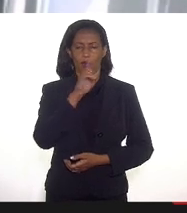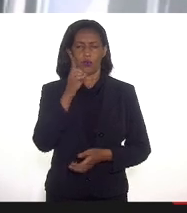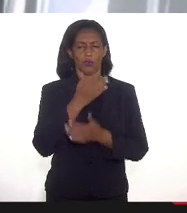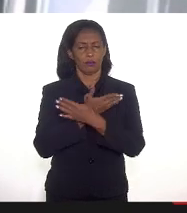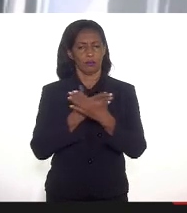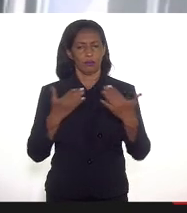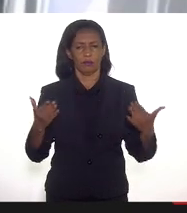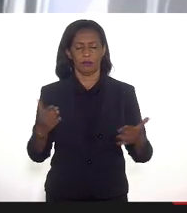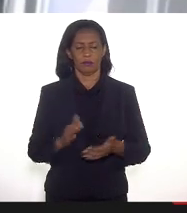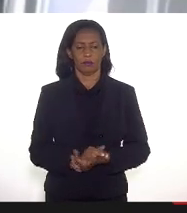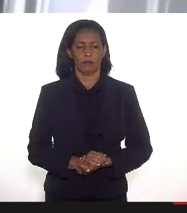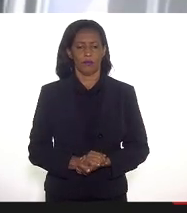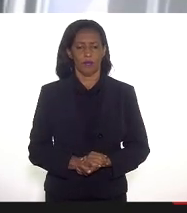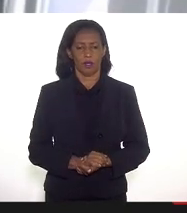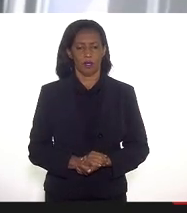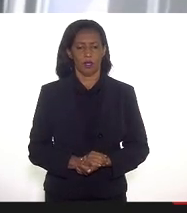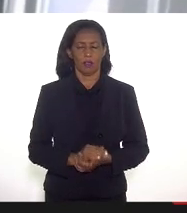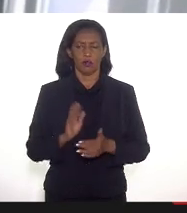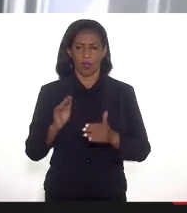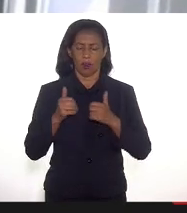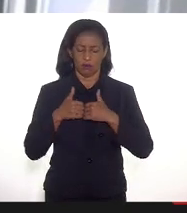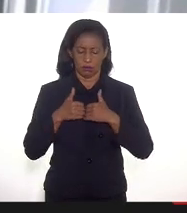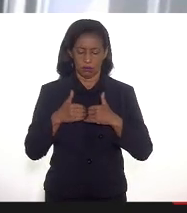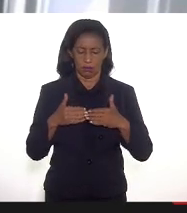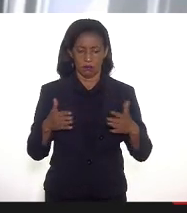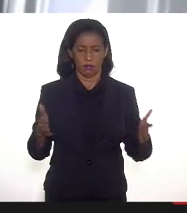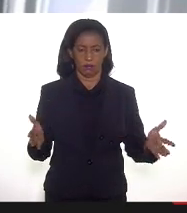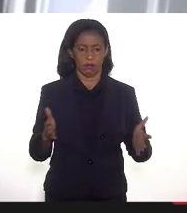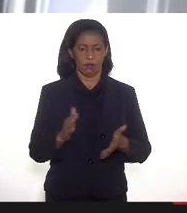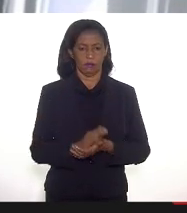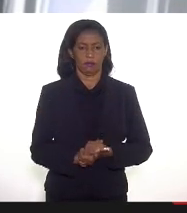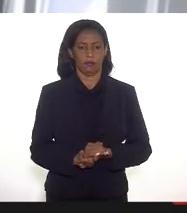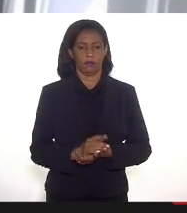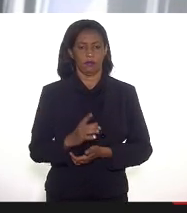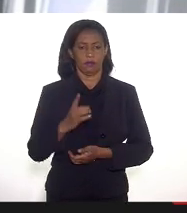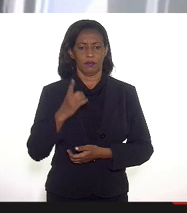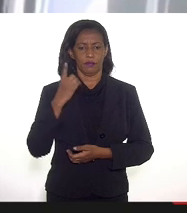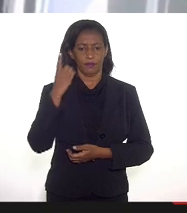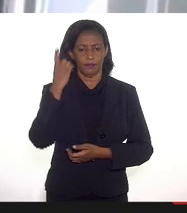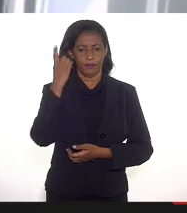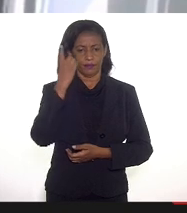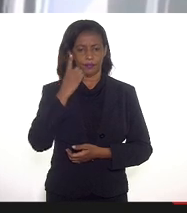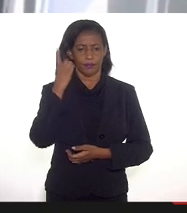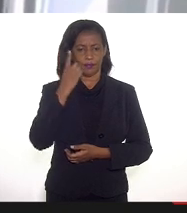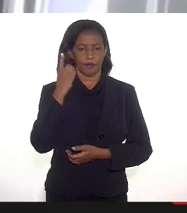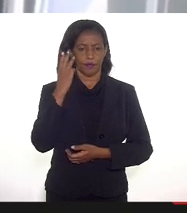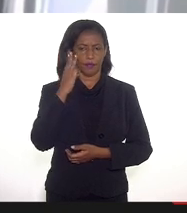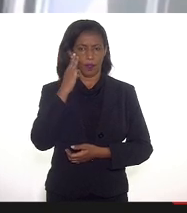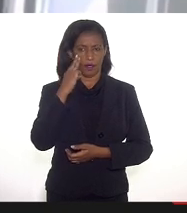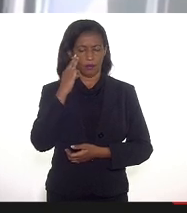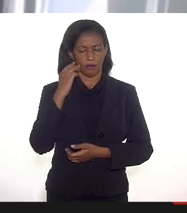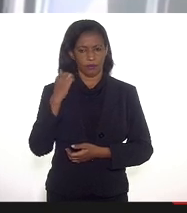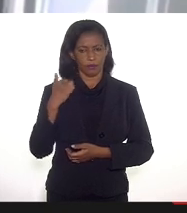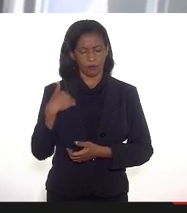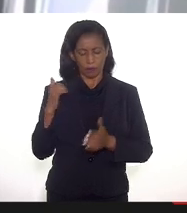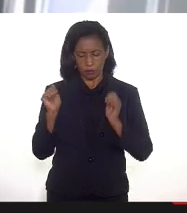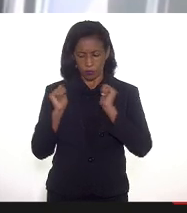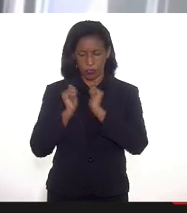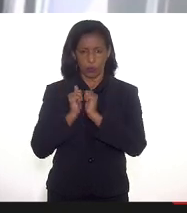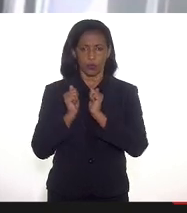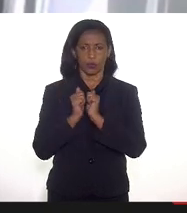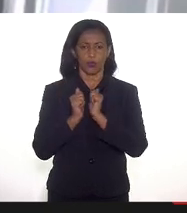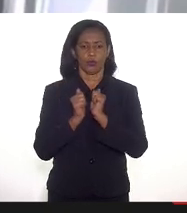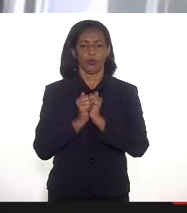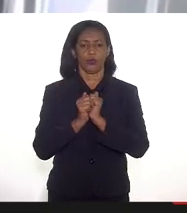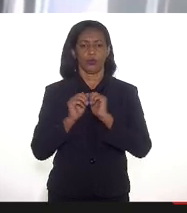todos, muito brevemente, uma saudação inicial, aqui é o deputado Valdeque Carneiro, que preside a Comissão de Ciência e Tecnologia. Estamos juntos,